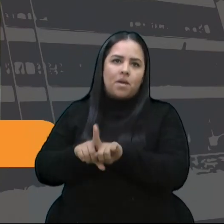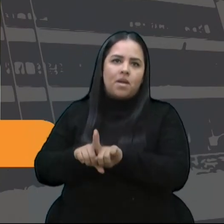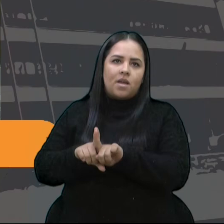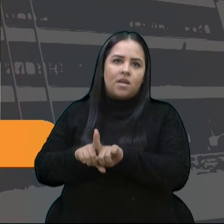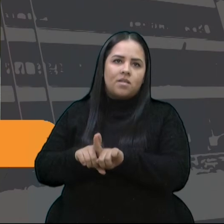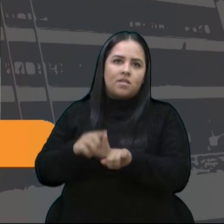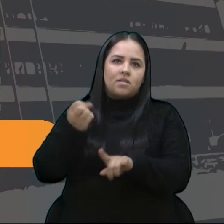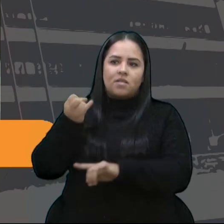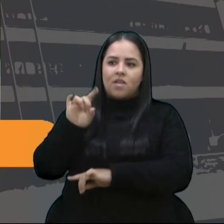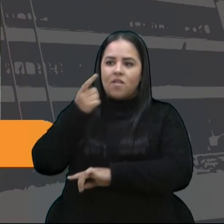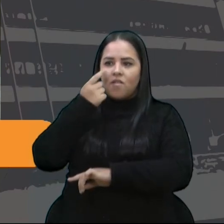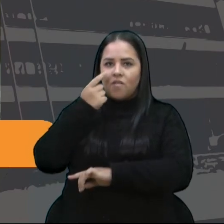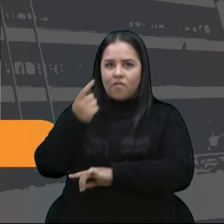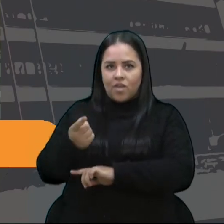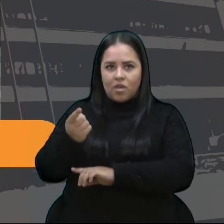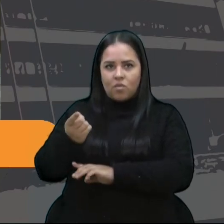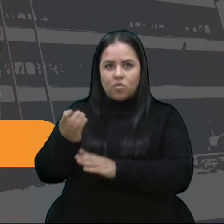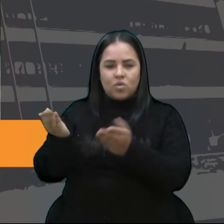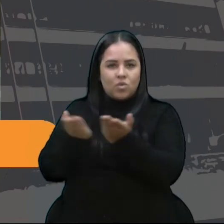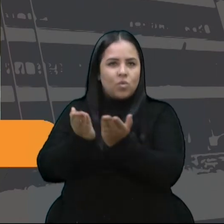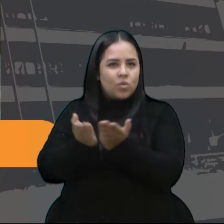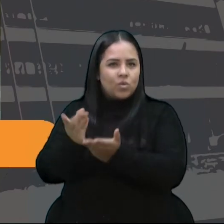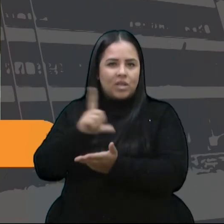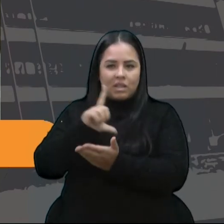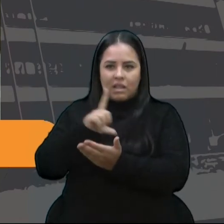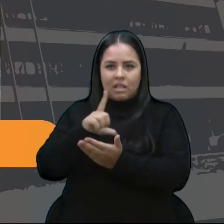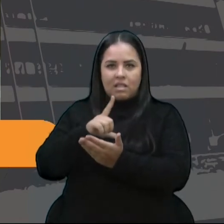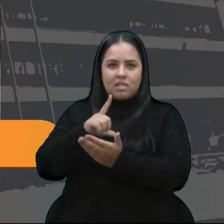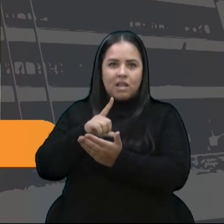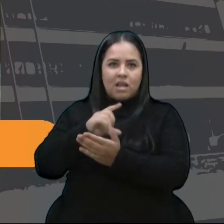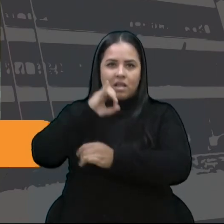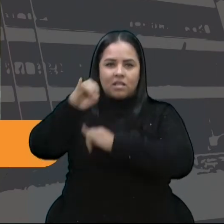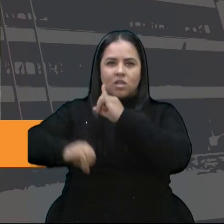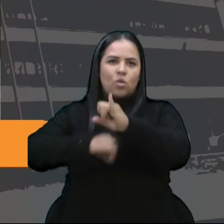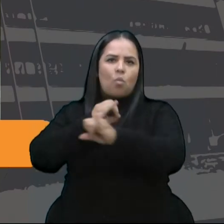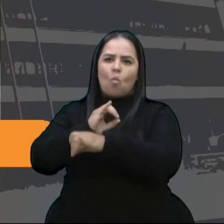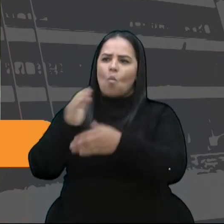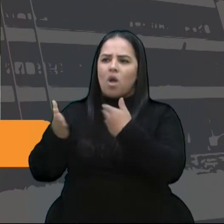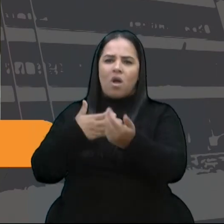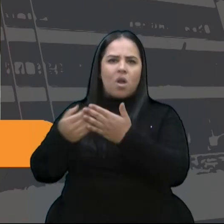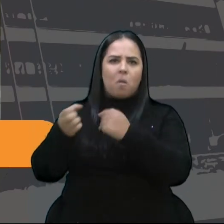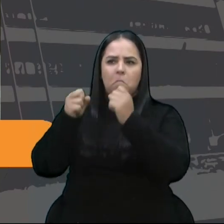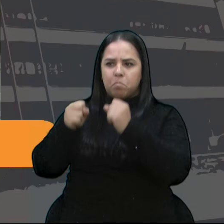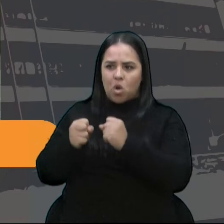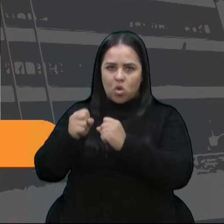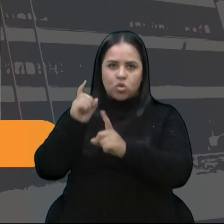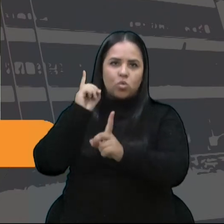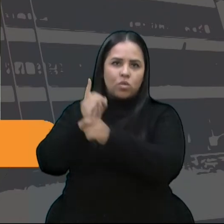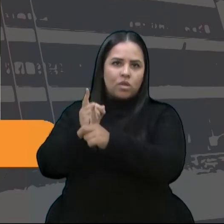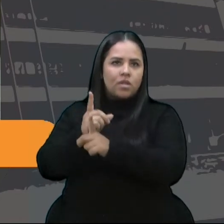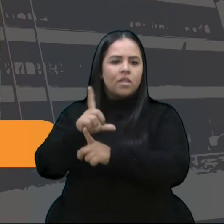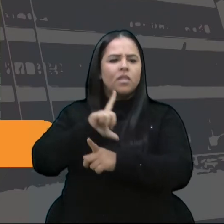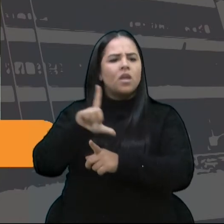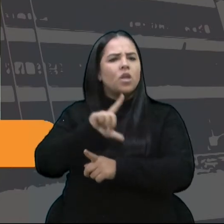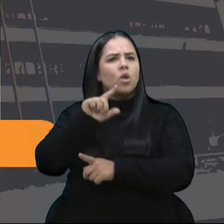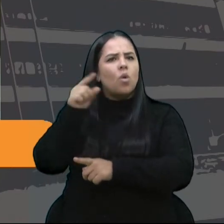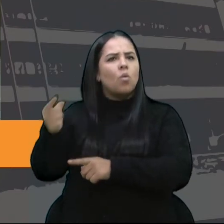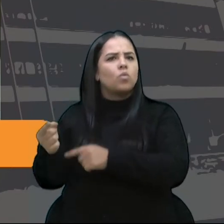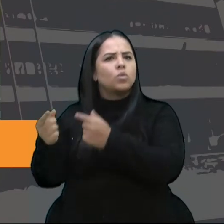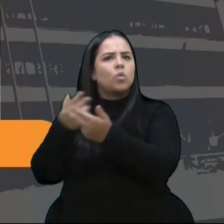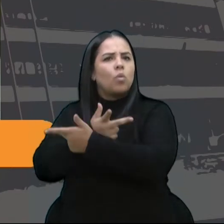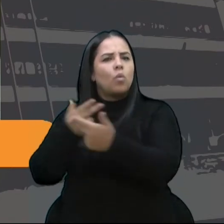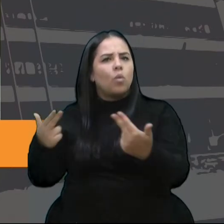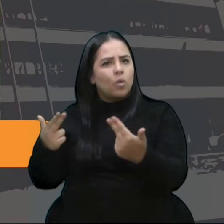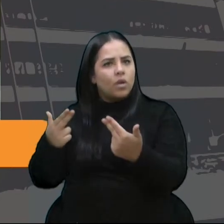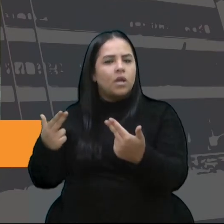abrirem o estudo que está disponível pela internet, qualquer um pode ter acesso. Tem outras conclusões,